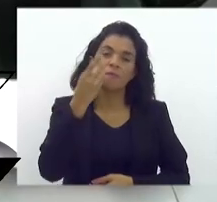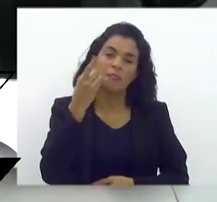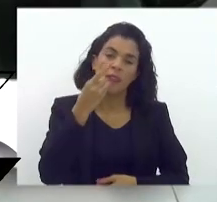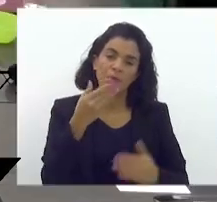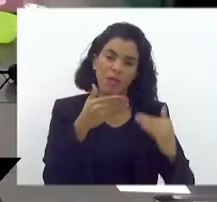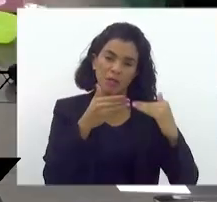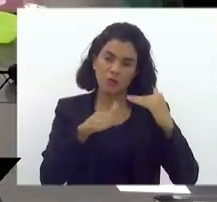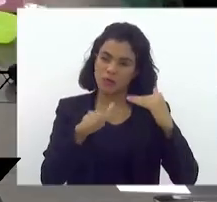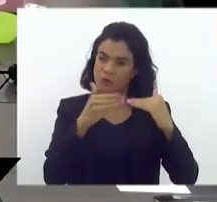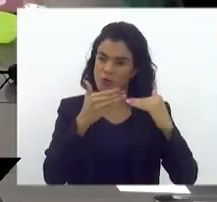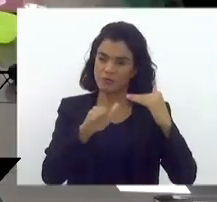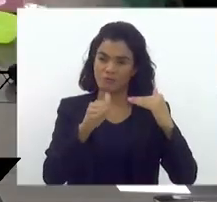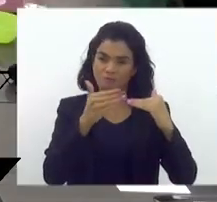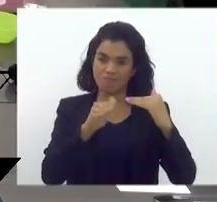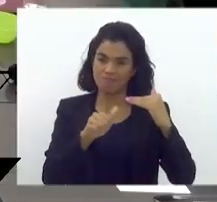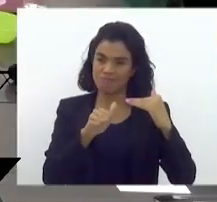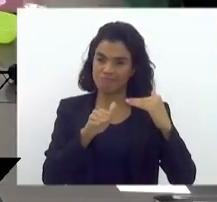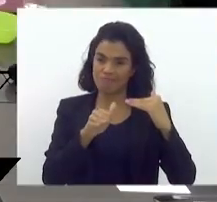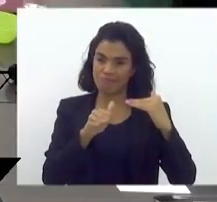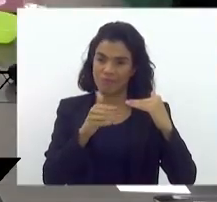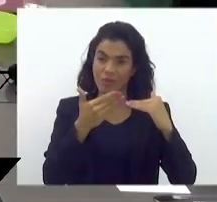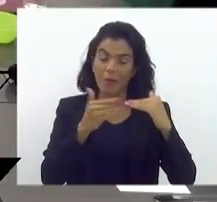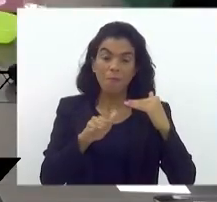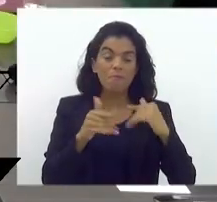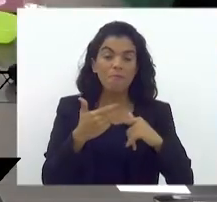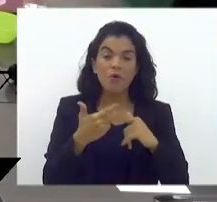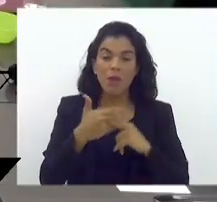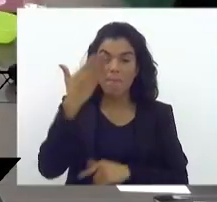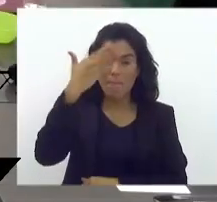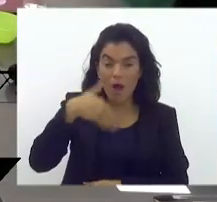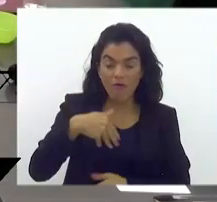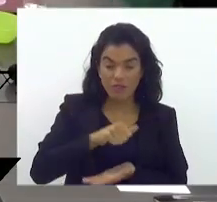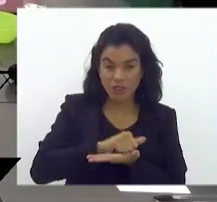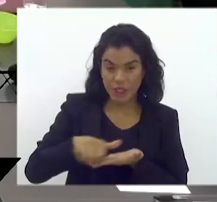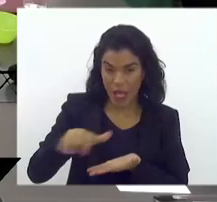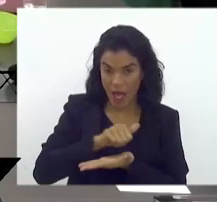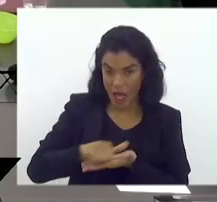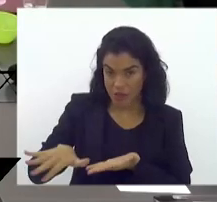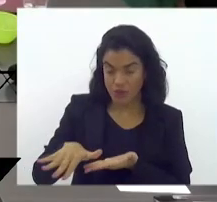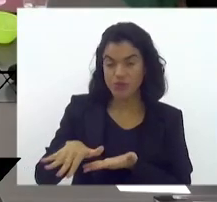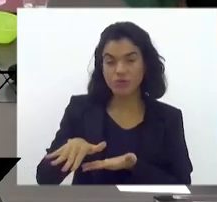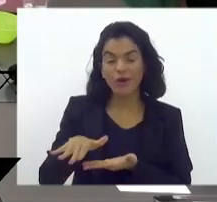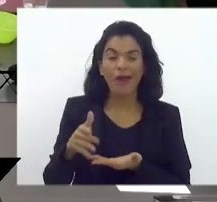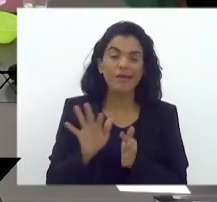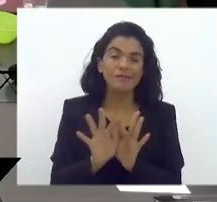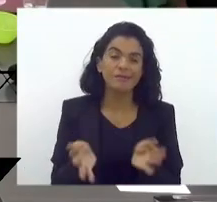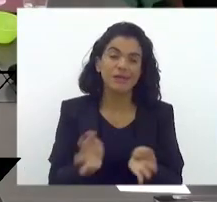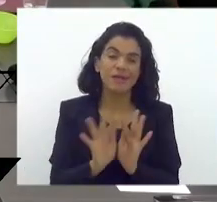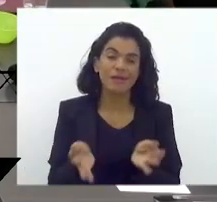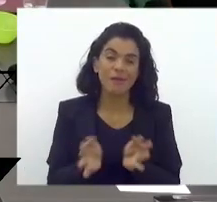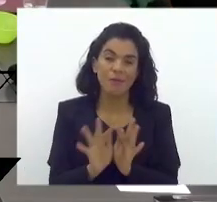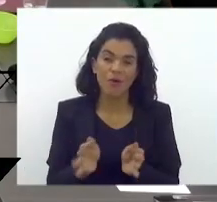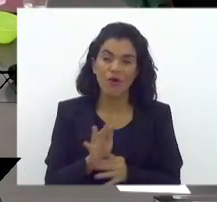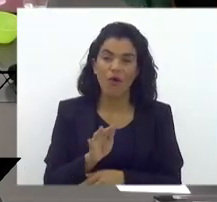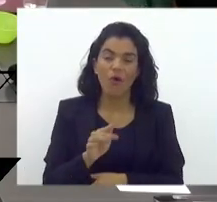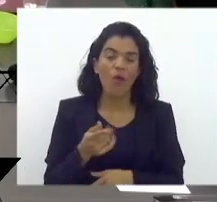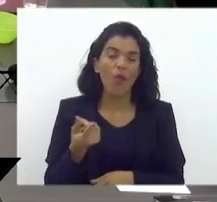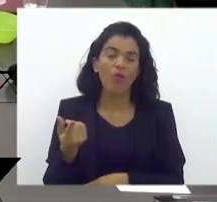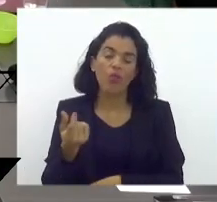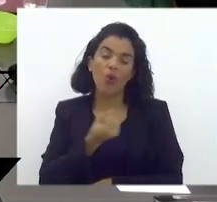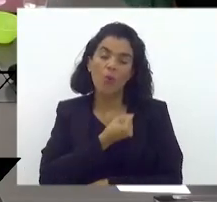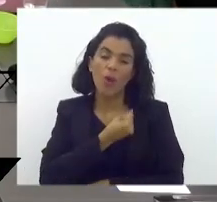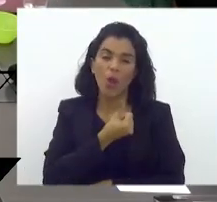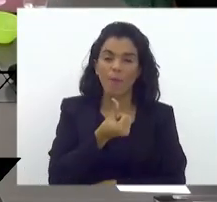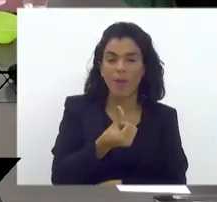Deputado, eu discordo, deputado Luiz Paulo, a prestação de contas. Nesse caso é uma coisa simples, fonte 62, fonte 63, vai